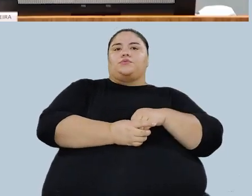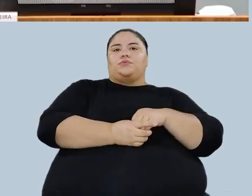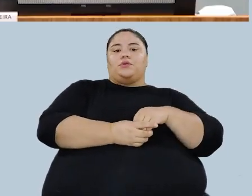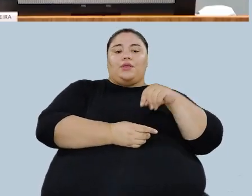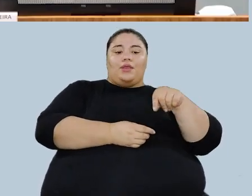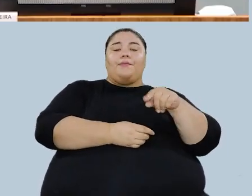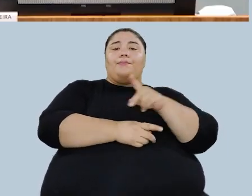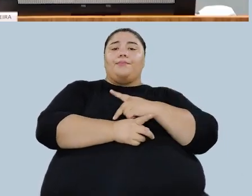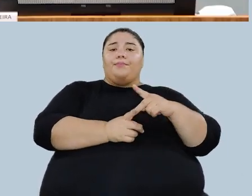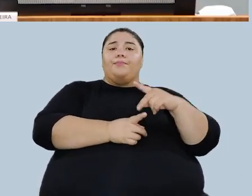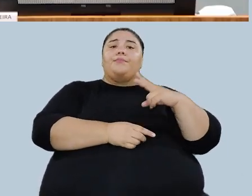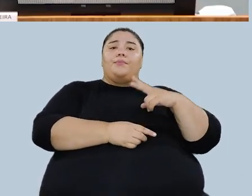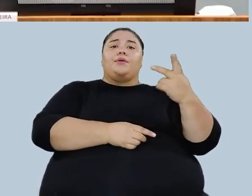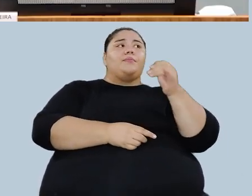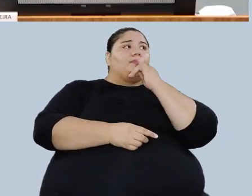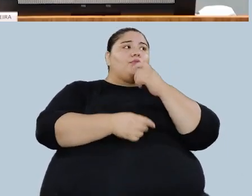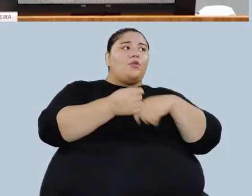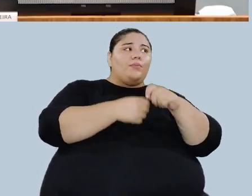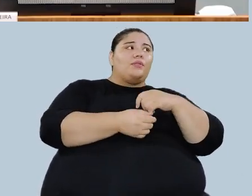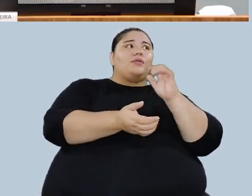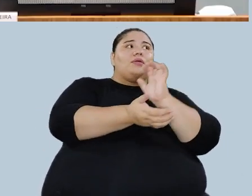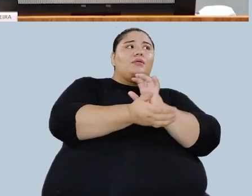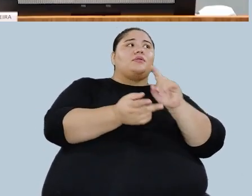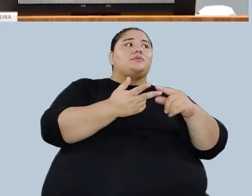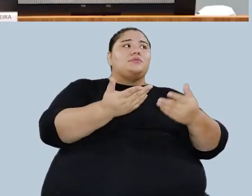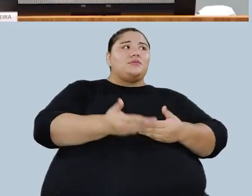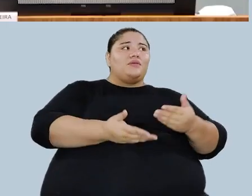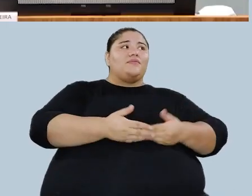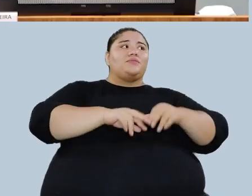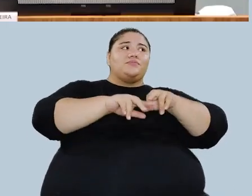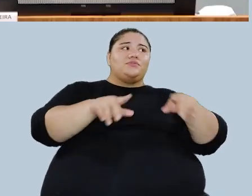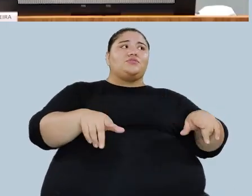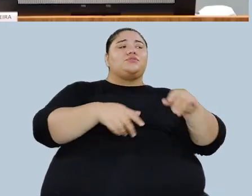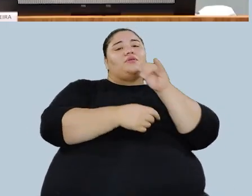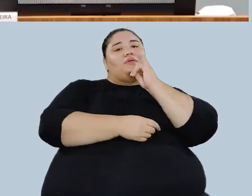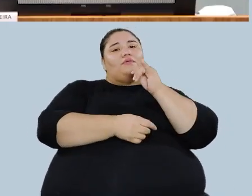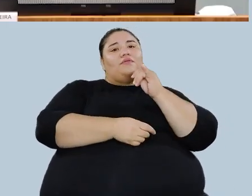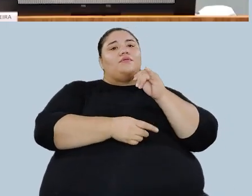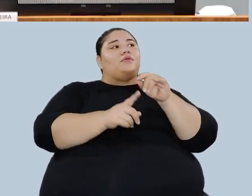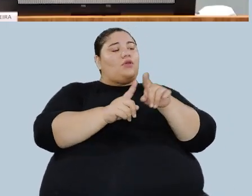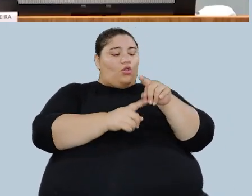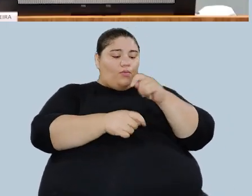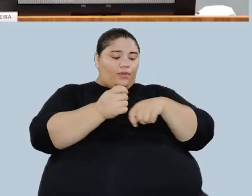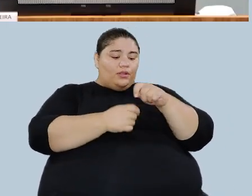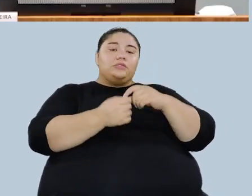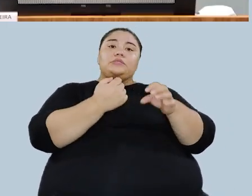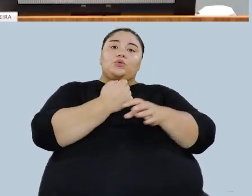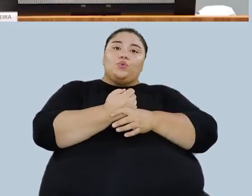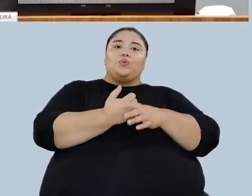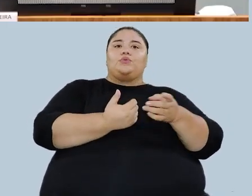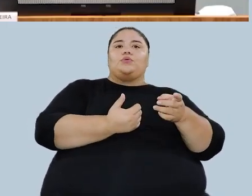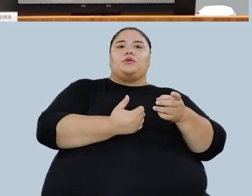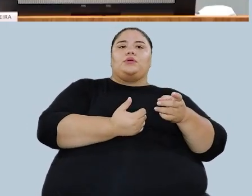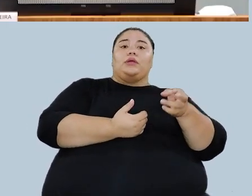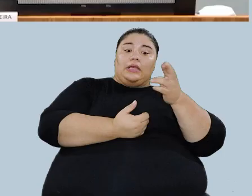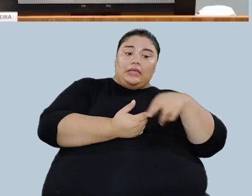centrais, previdência privada, operações de capitalização, serviços de ativos virtuais, operações de seguros e resseguros. Então,